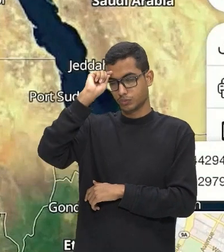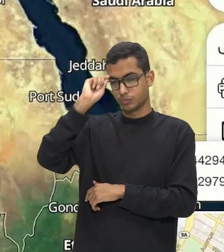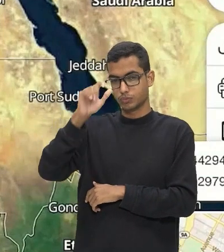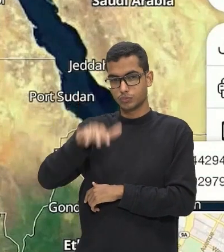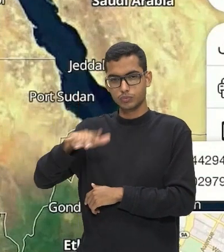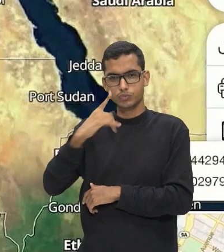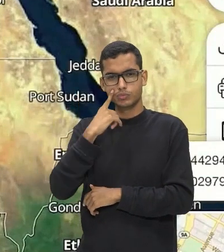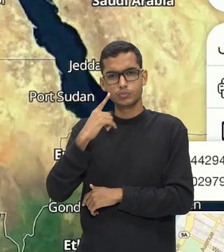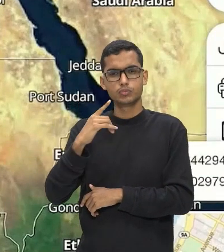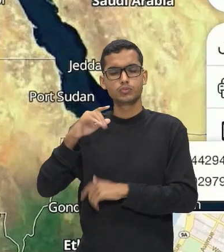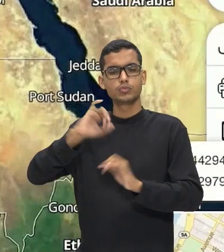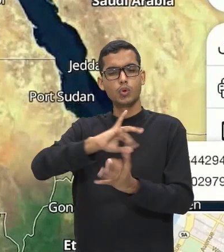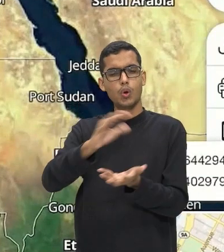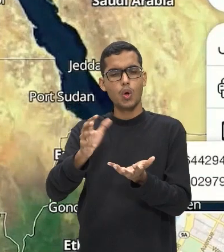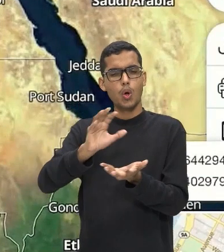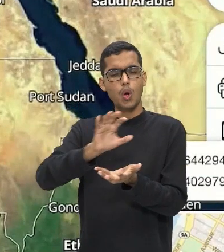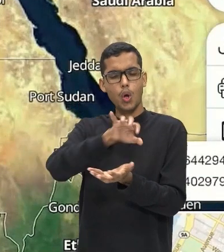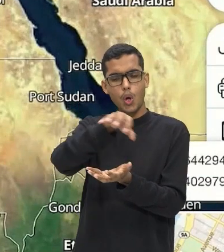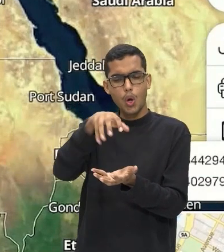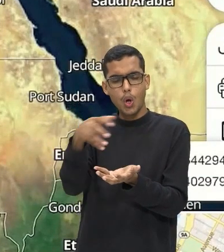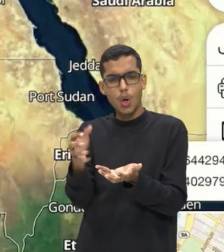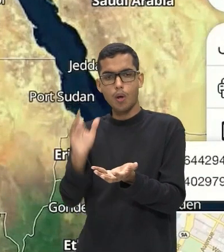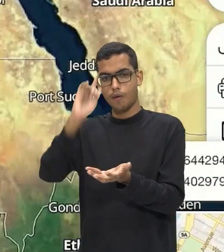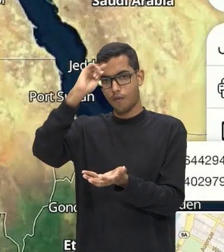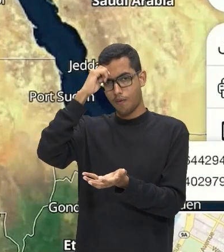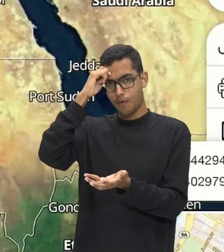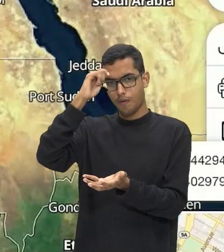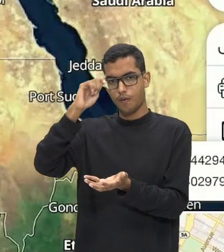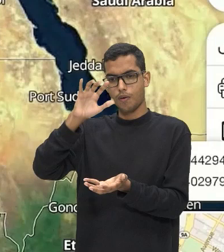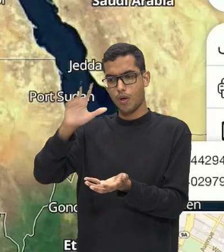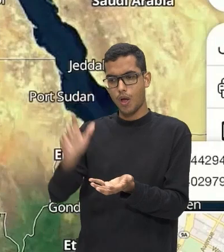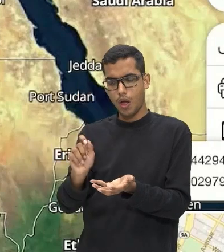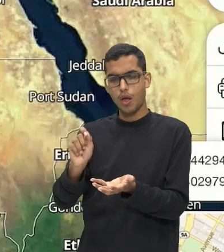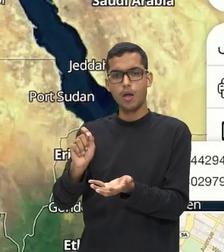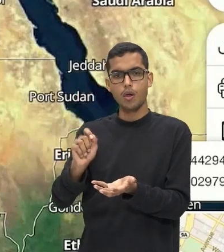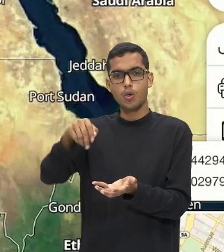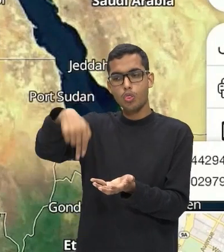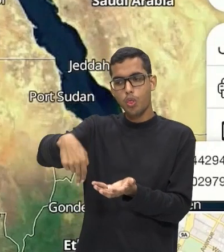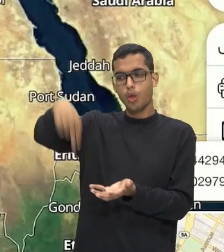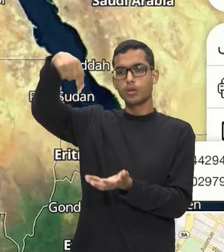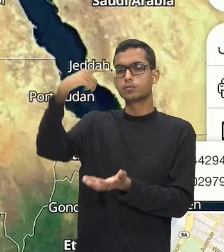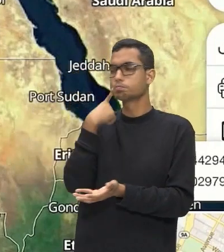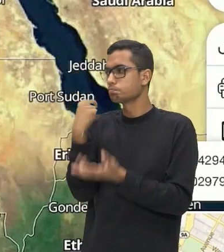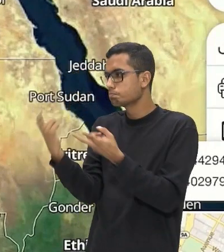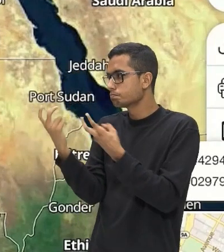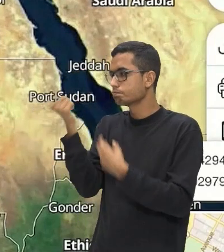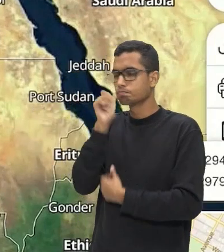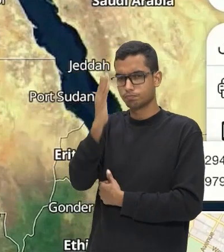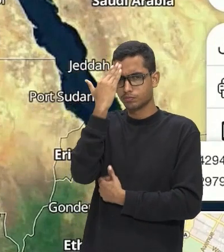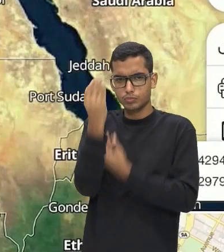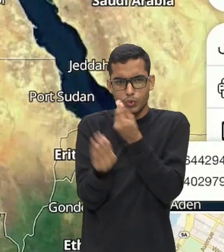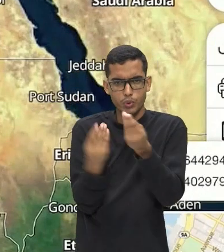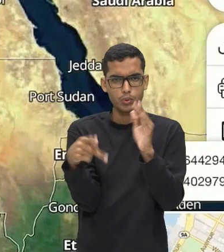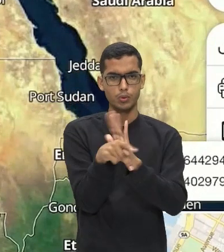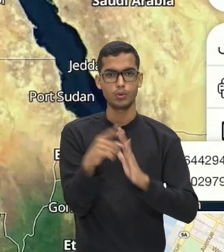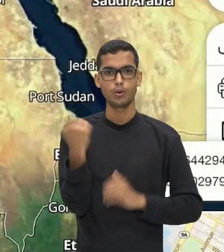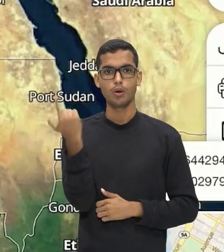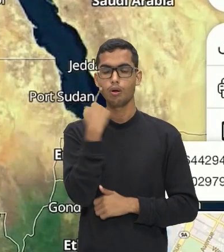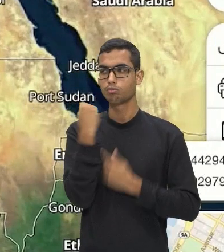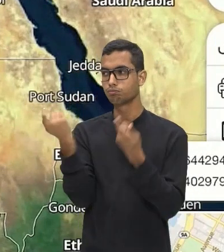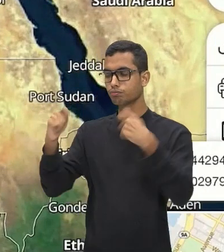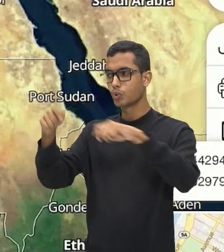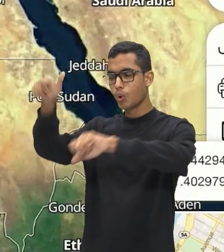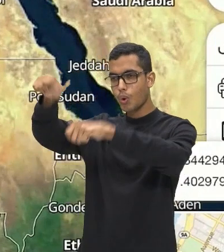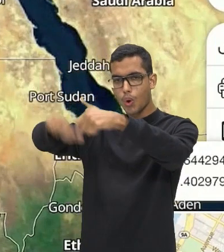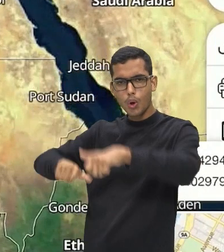ver essa informação? Através da imagem do satélite, obtendo então essa realidade a qual eu posso analisar